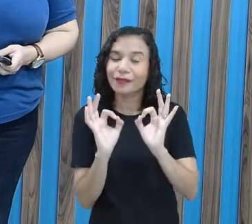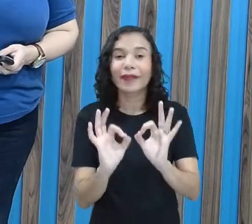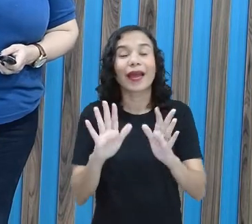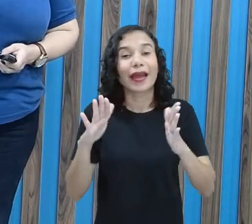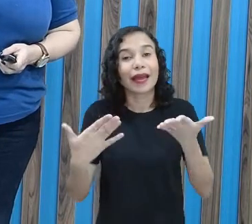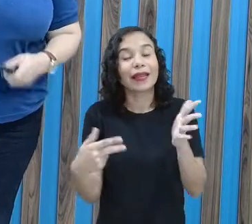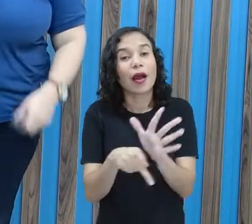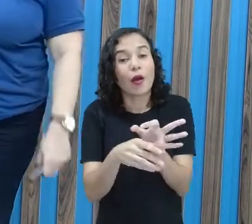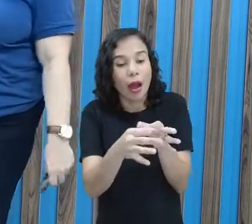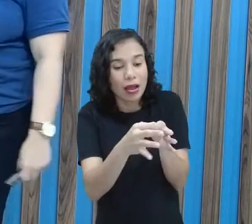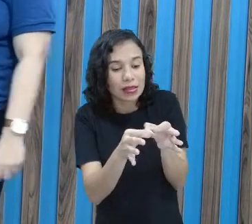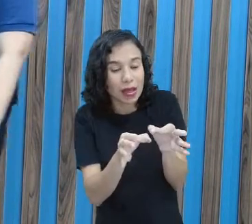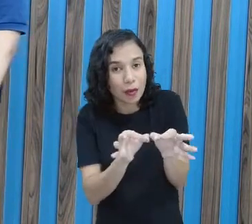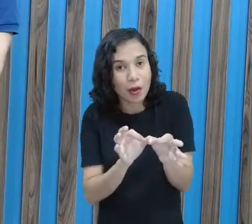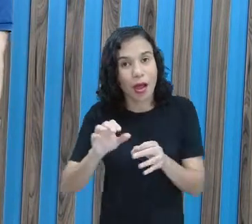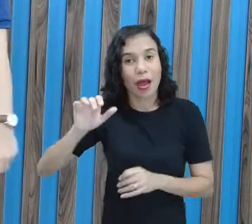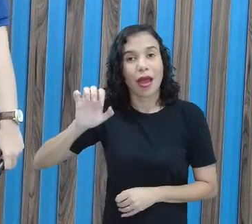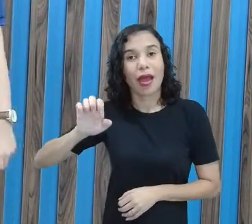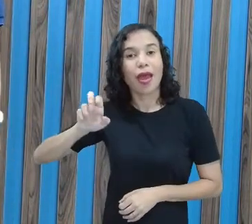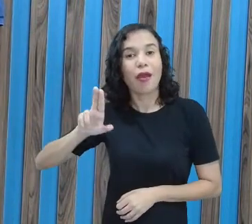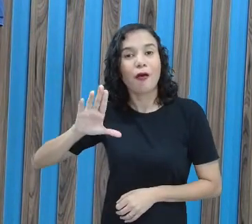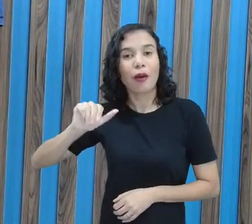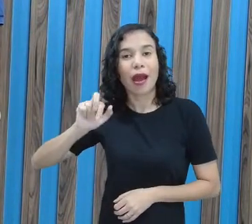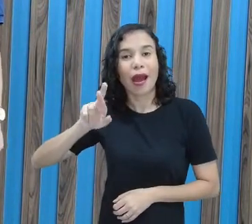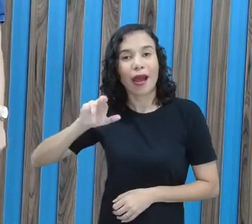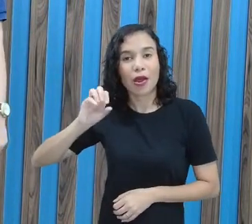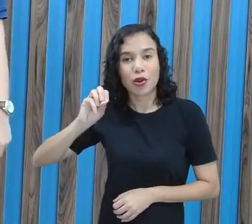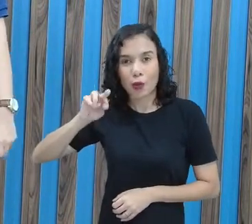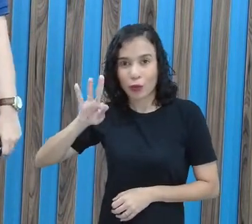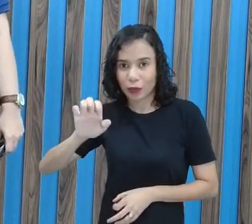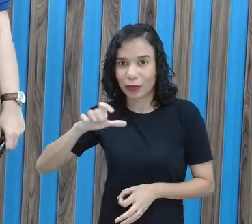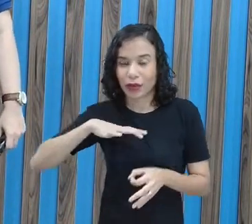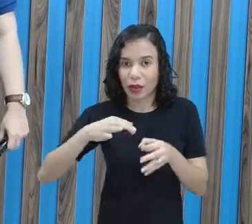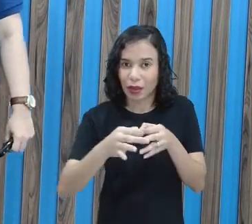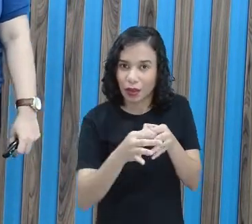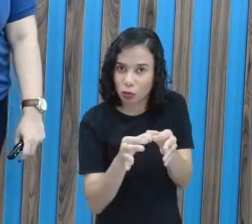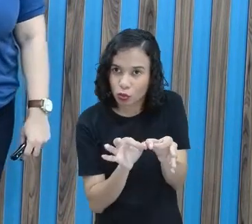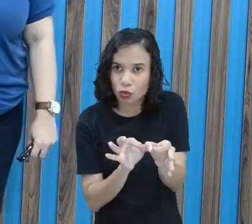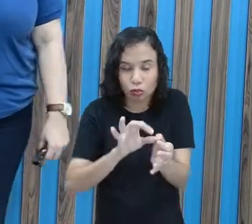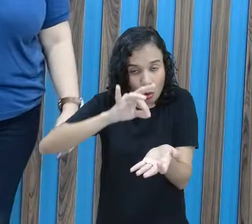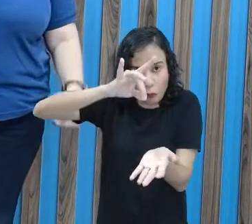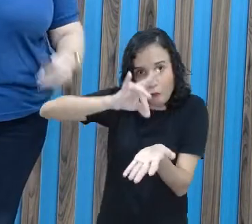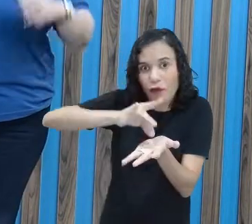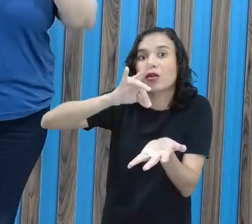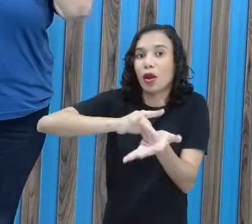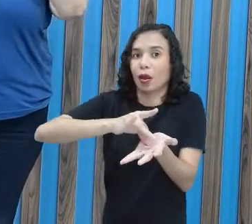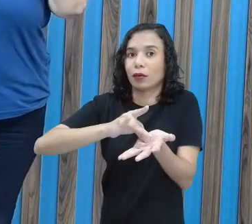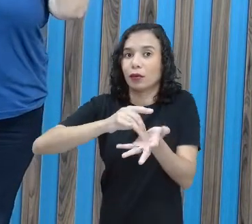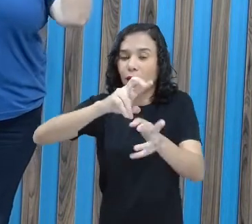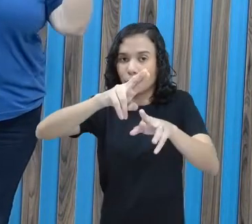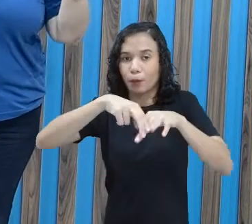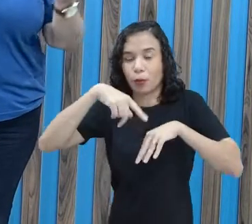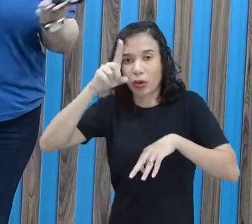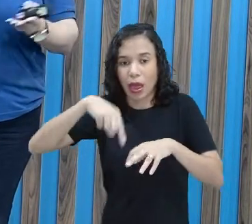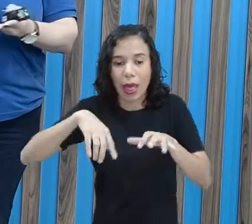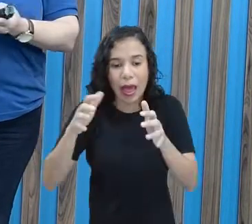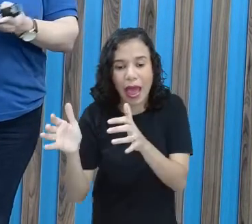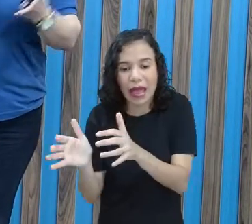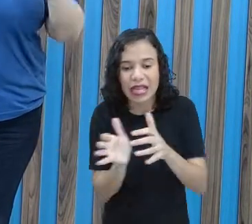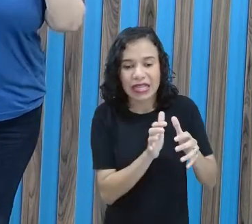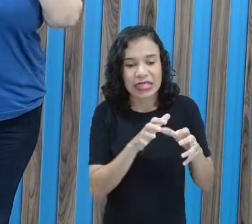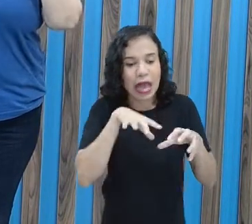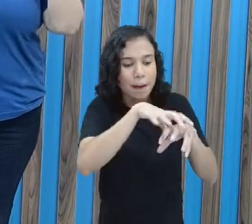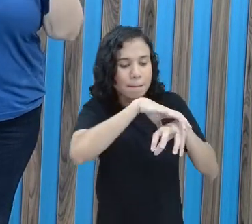célula eucarionte é aquela que apresenta, ó, um núcleo verdadeiro, né? Porque ela fica